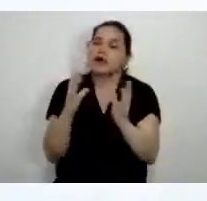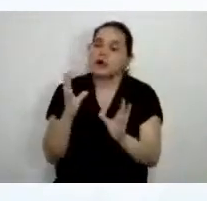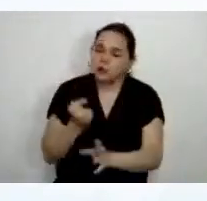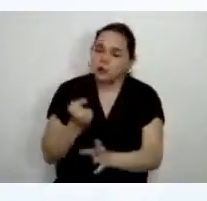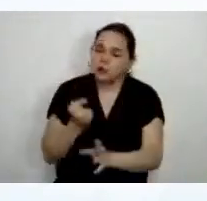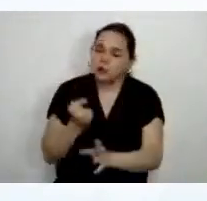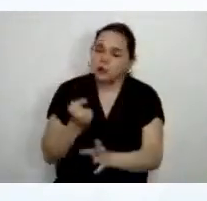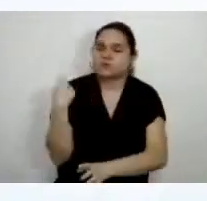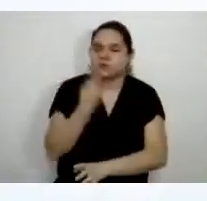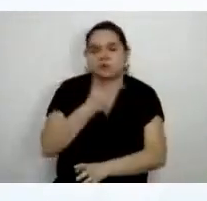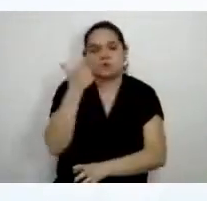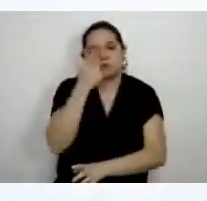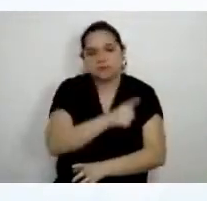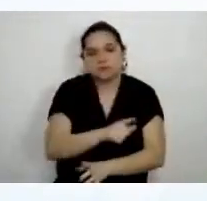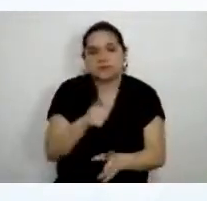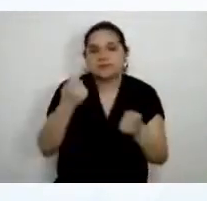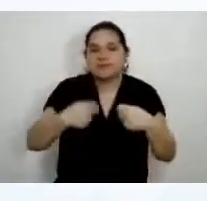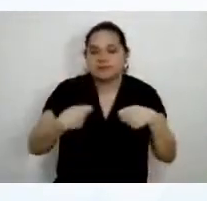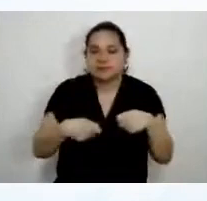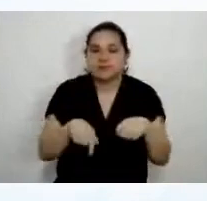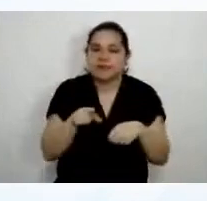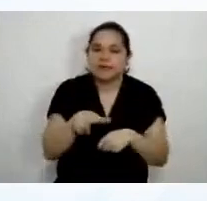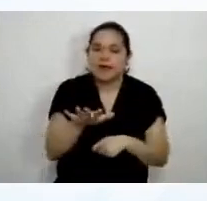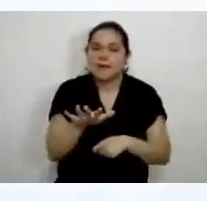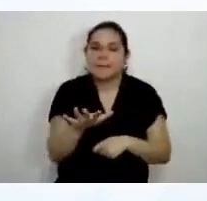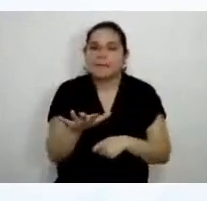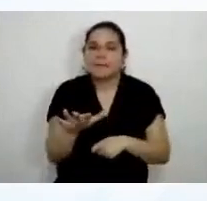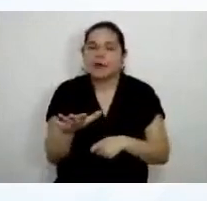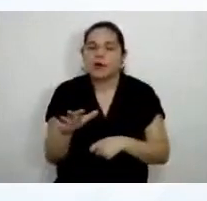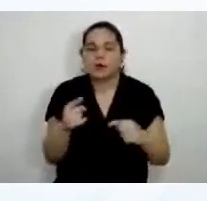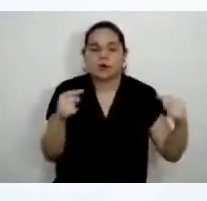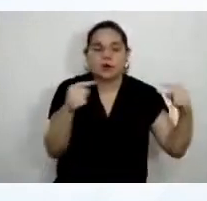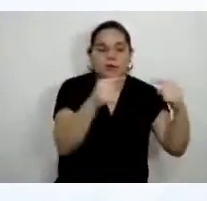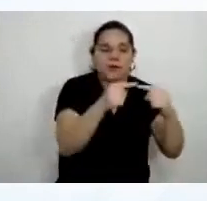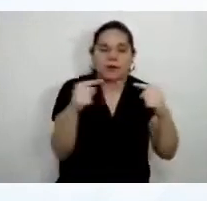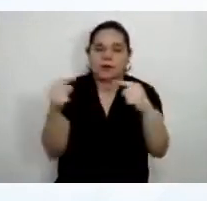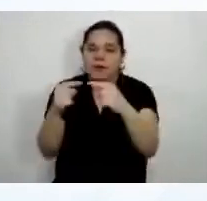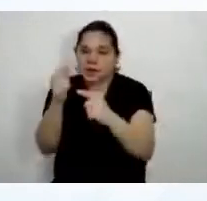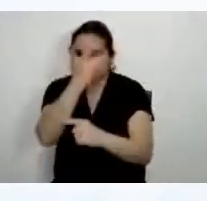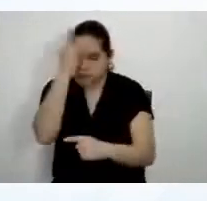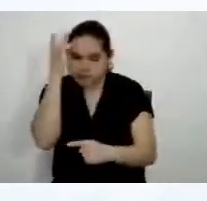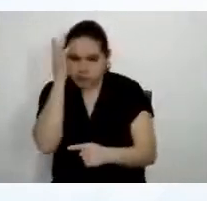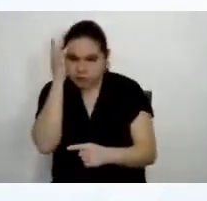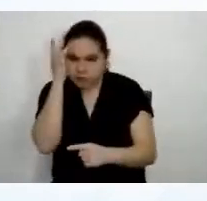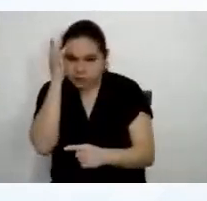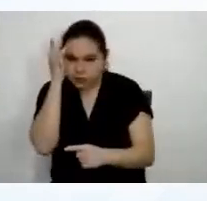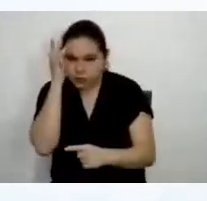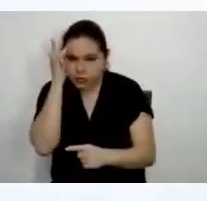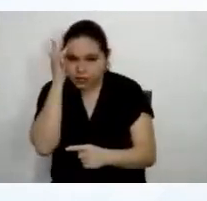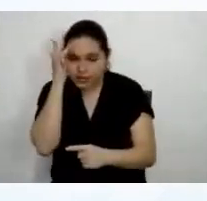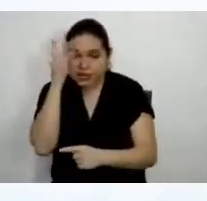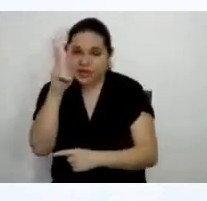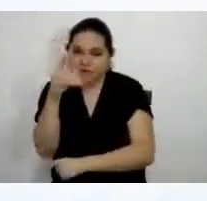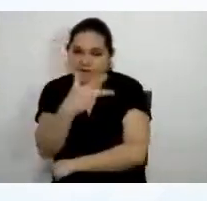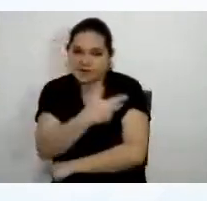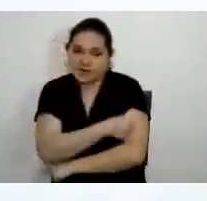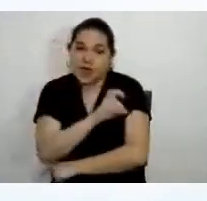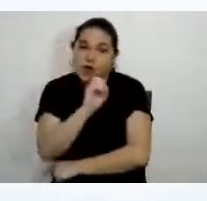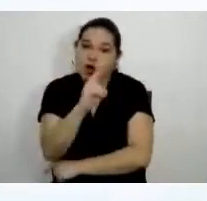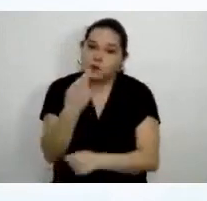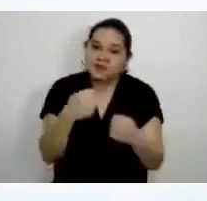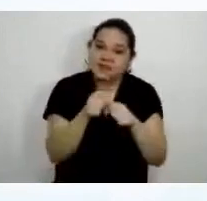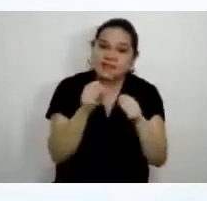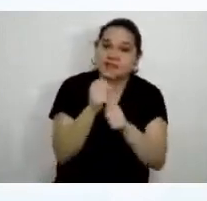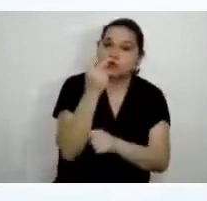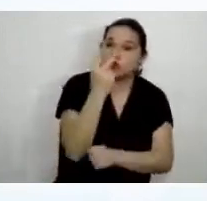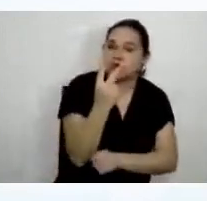é equivalente ao número de pessoas que será vacinado ou deverá ser o dobro? Ou seja, nós vamos ter que tomar